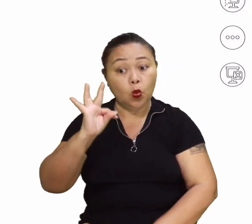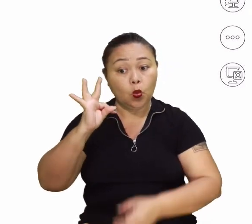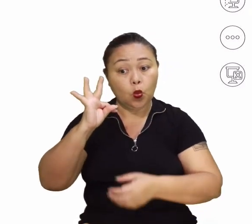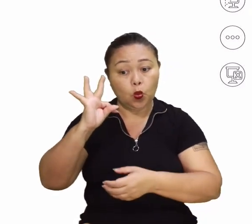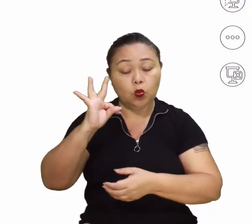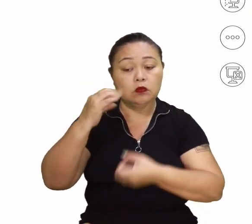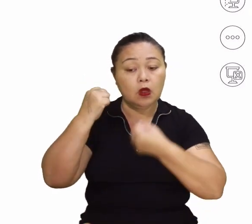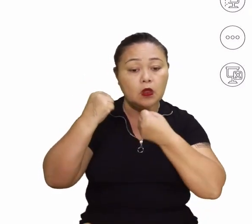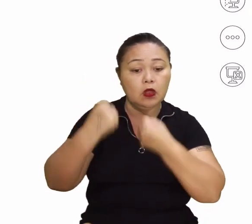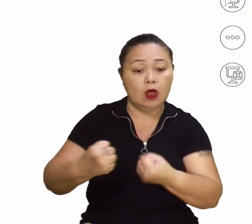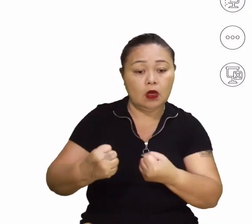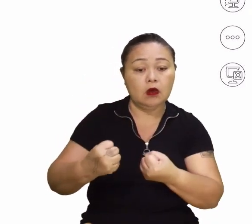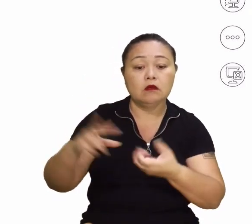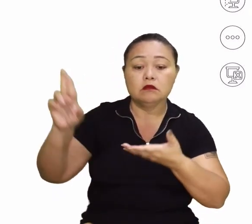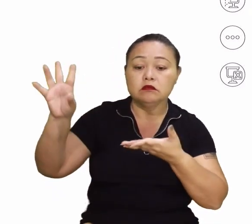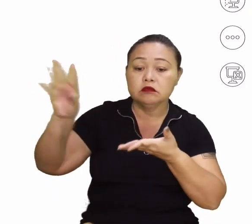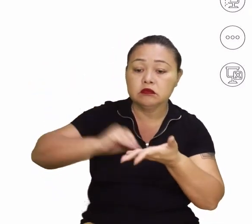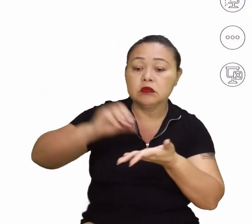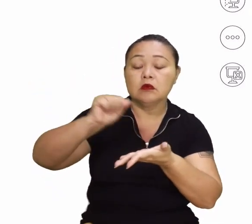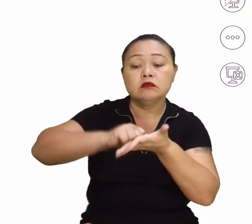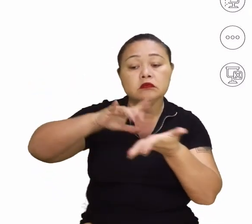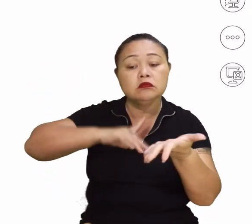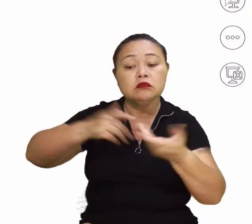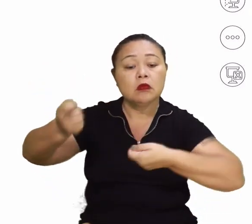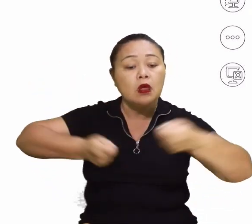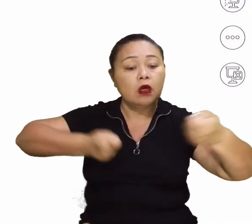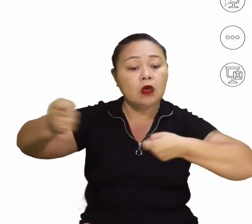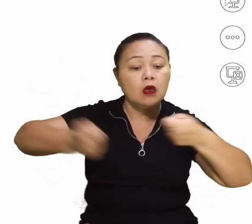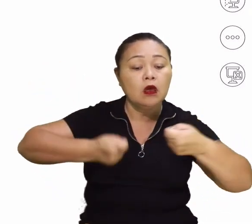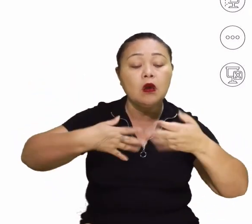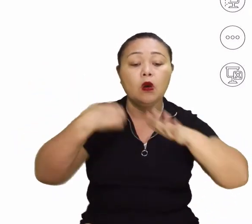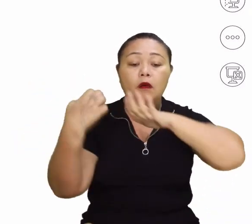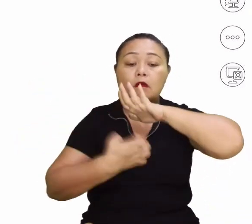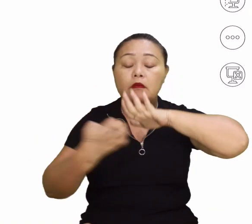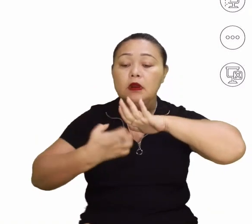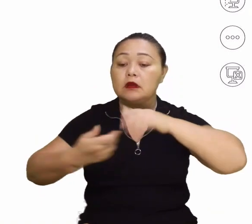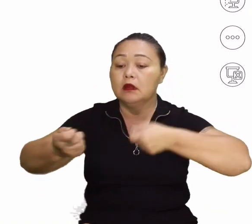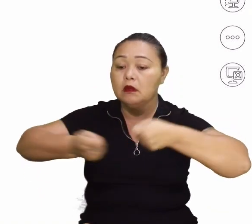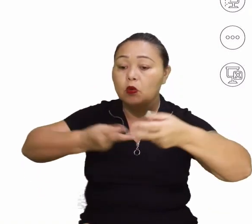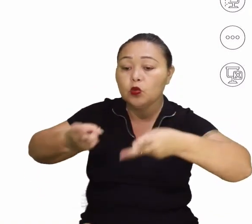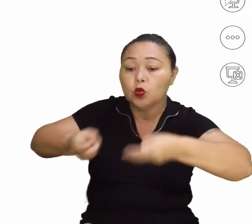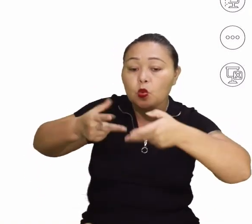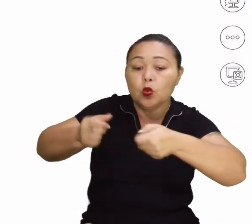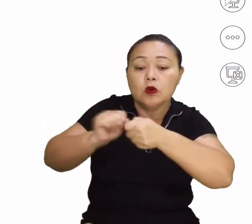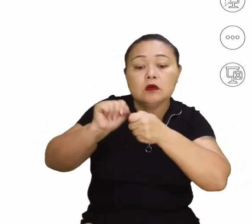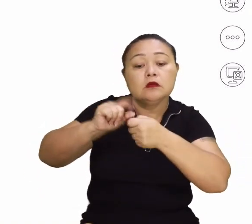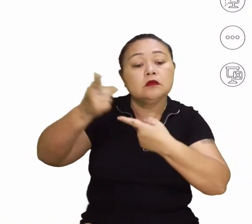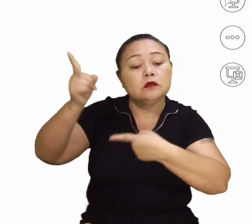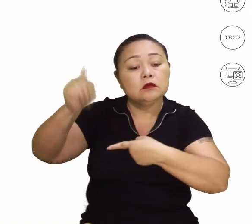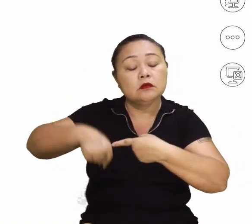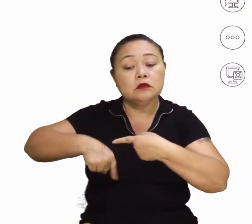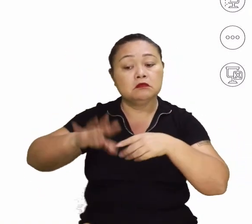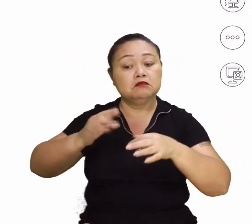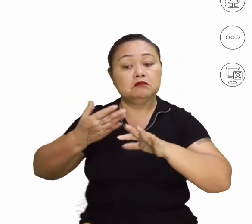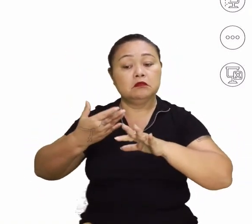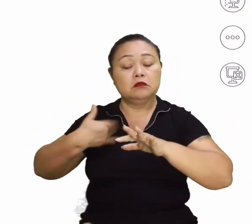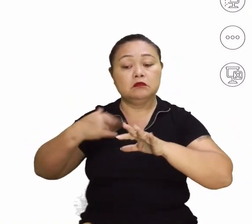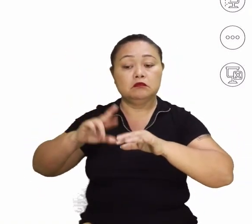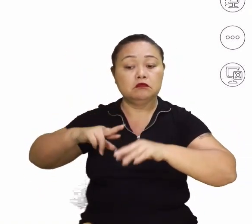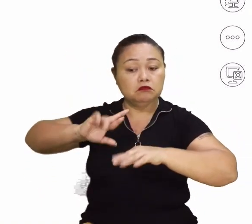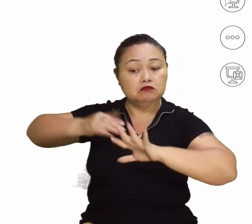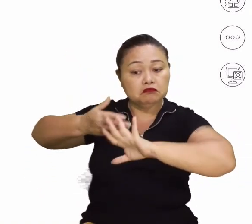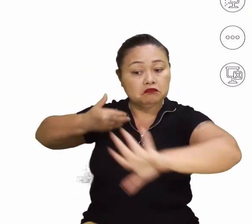resultante de atividades de garimpeiros e de empresas mineradoras, ou seja, de produtores